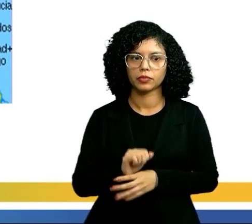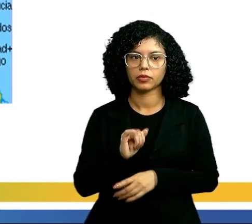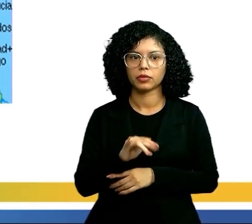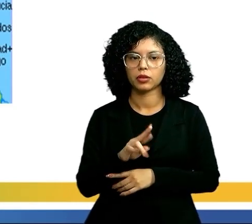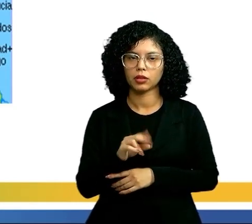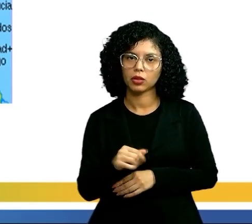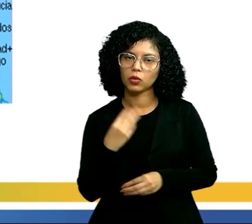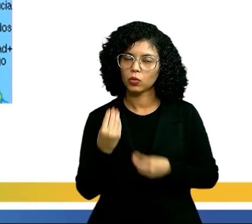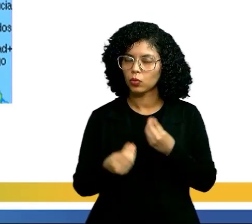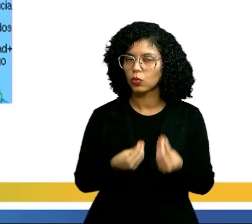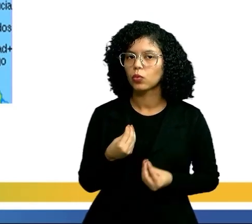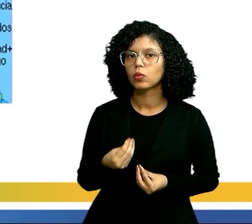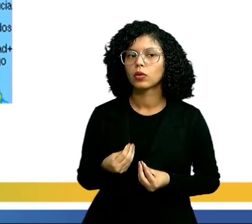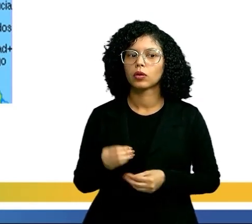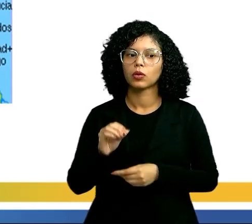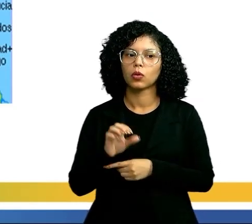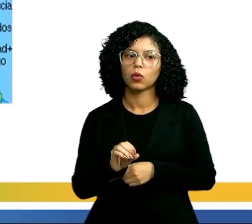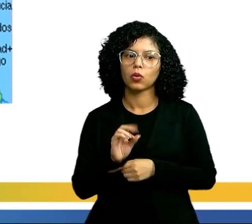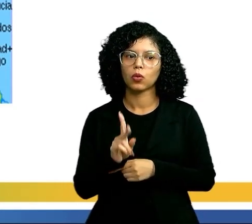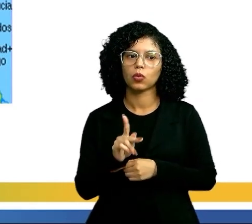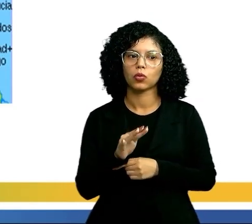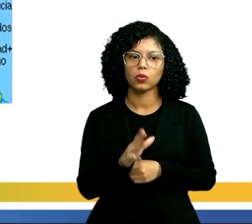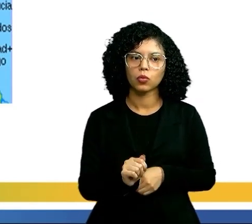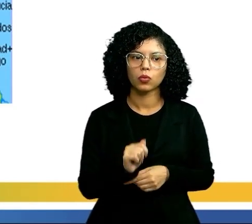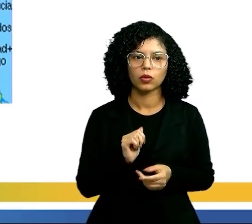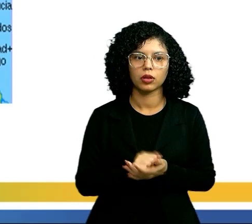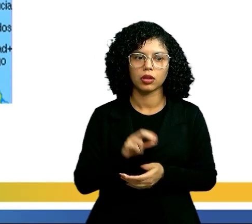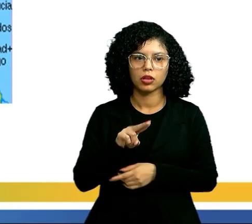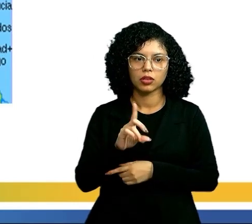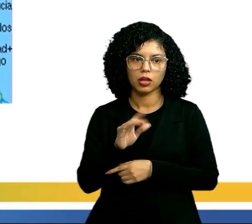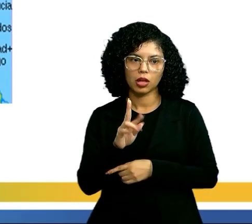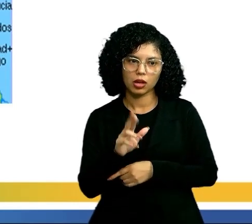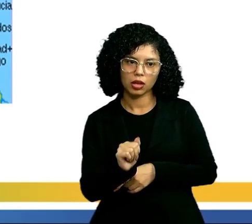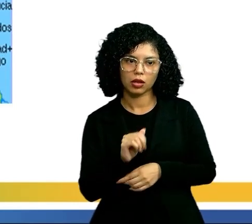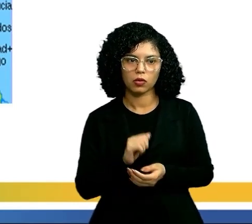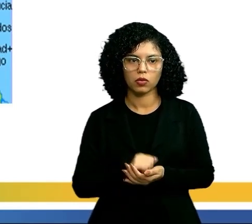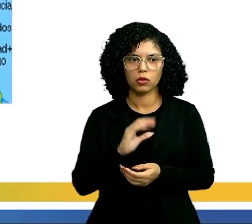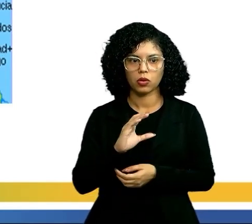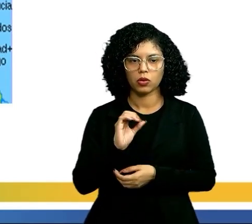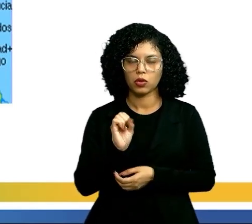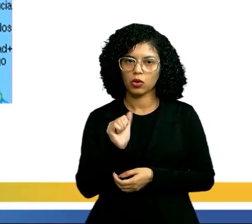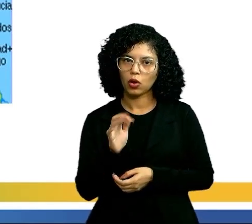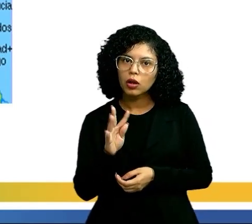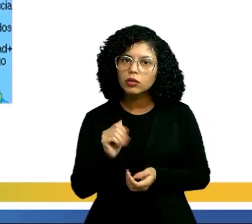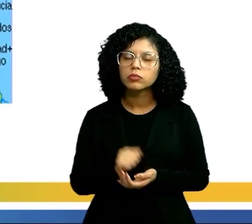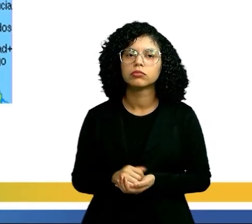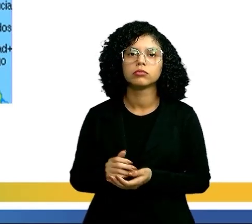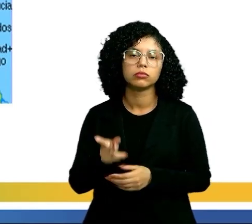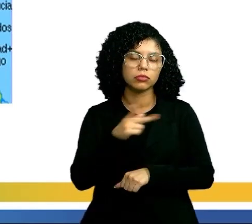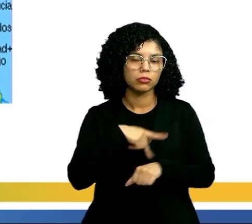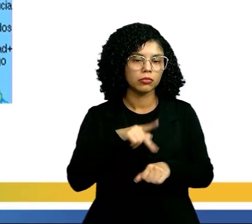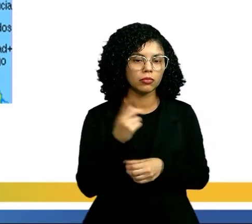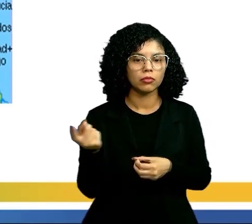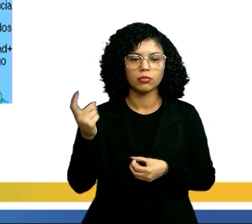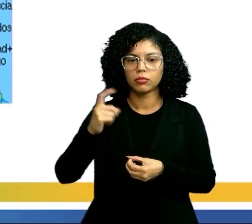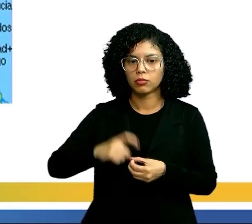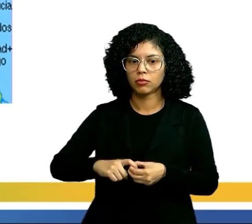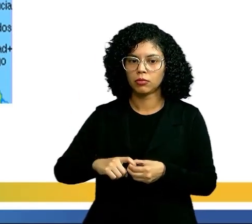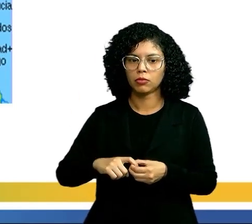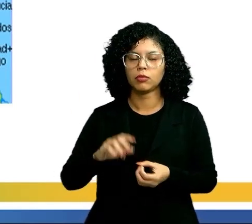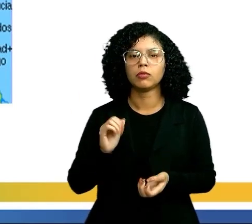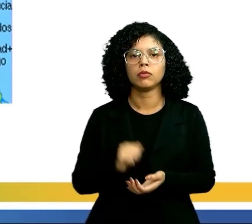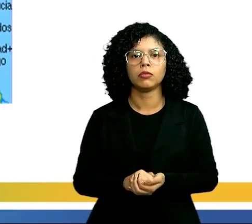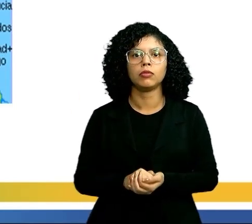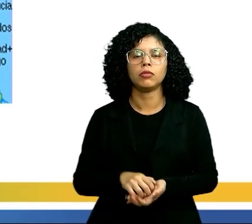Istmo, como Honduras, Nicarágua, Costa Rica, etc., são países muito voltados para o